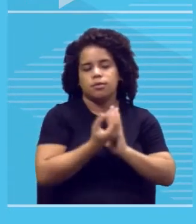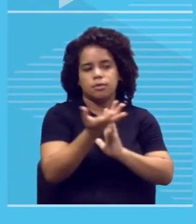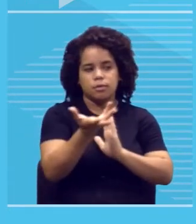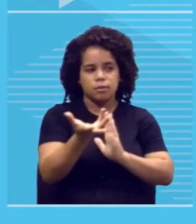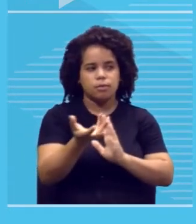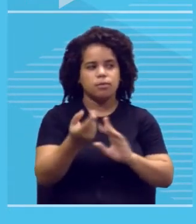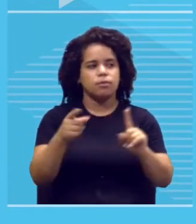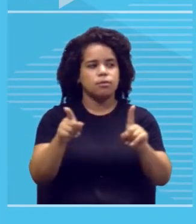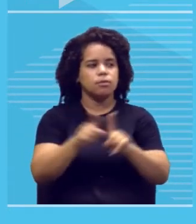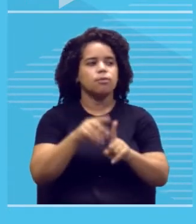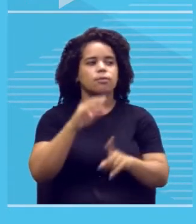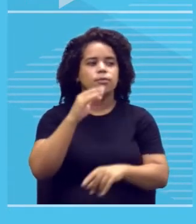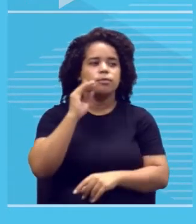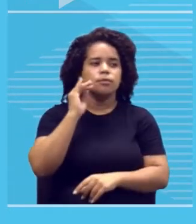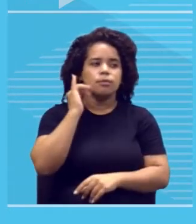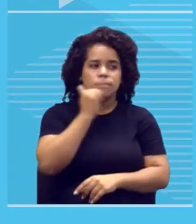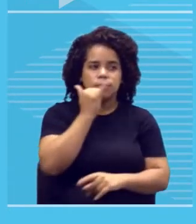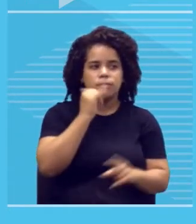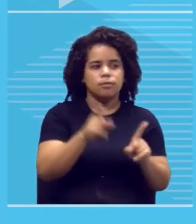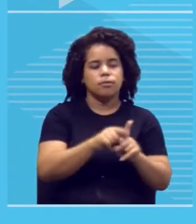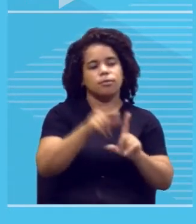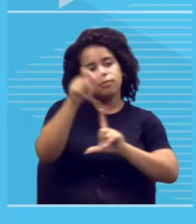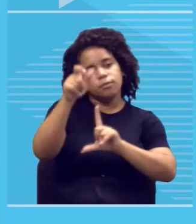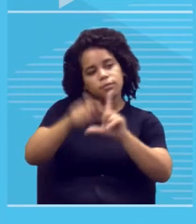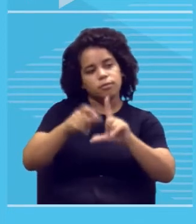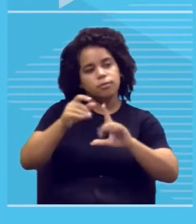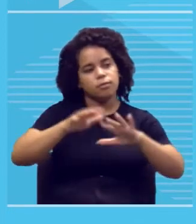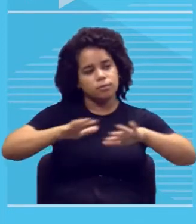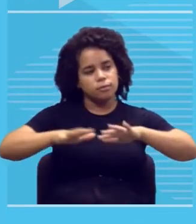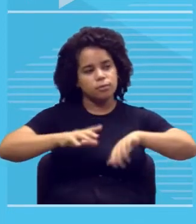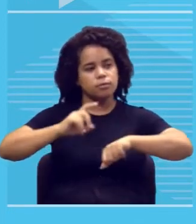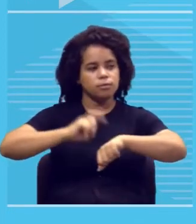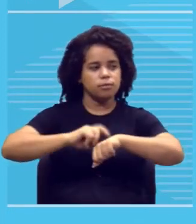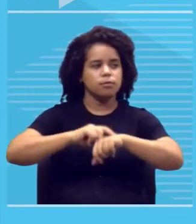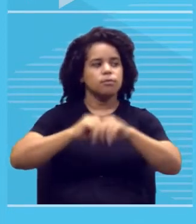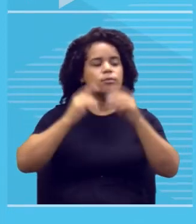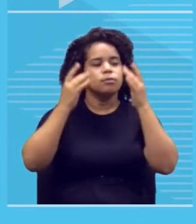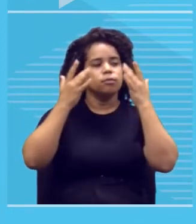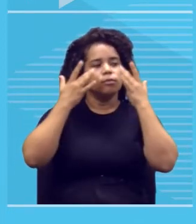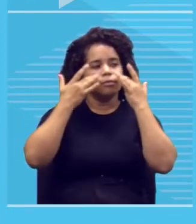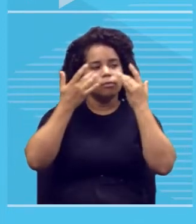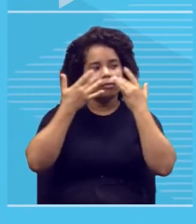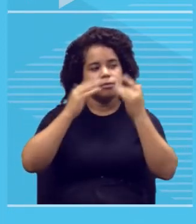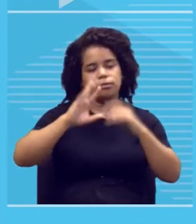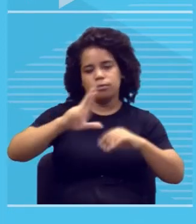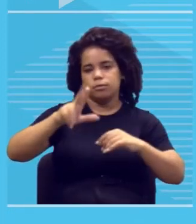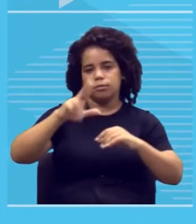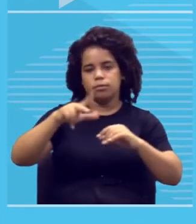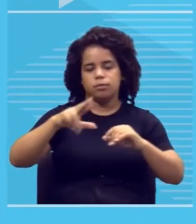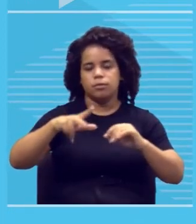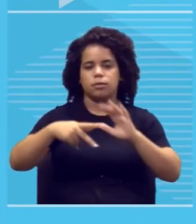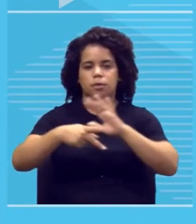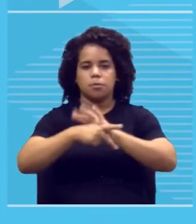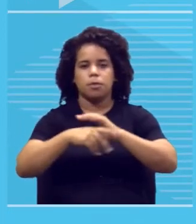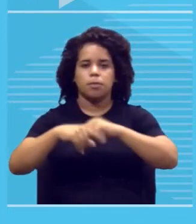ação e o tempo da peça não nessa não necessariamente cronológicos